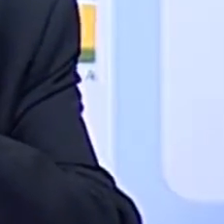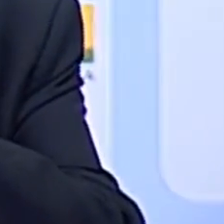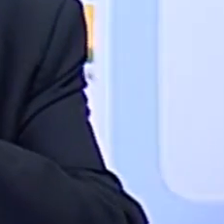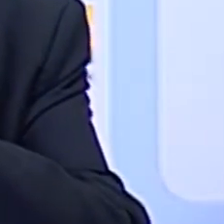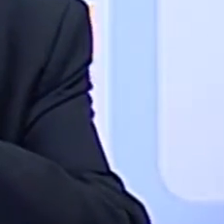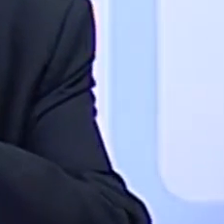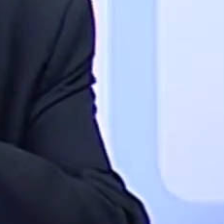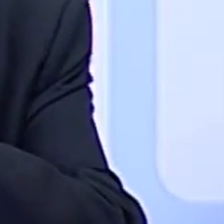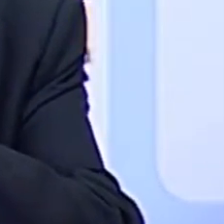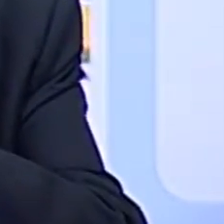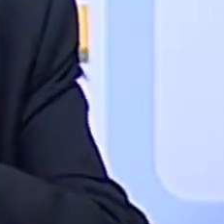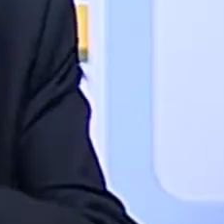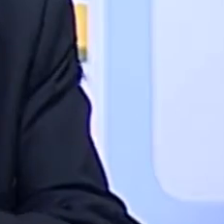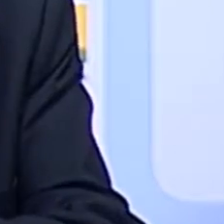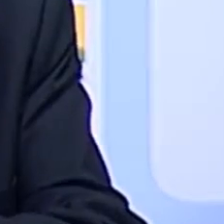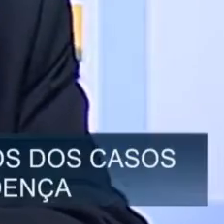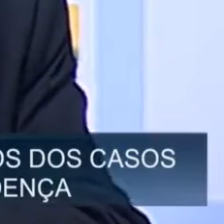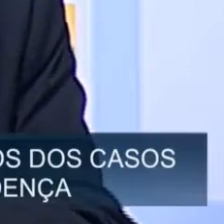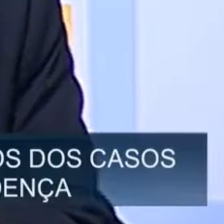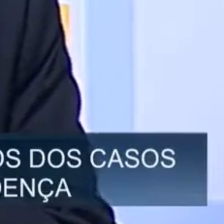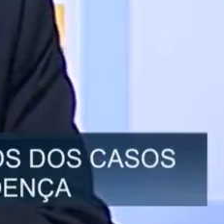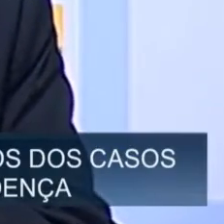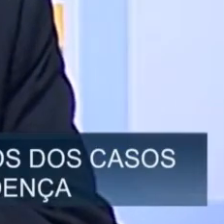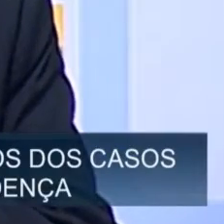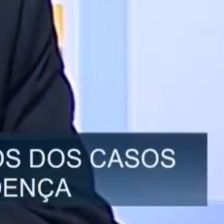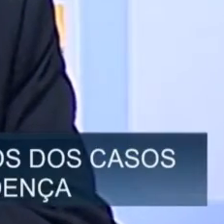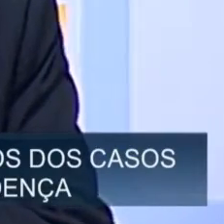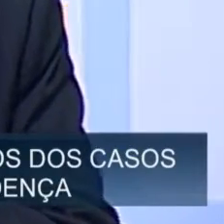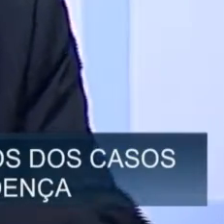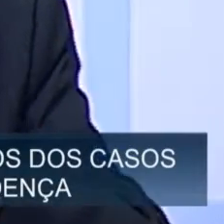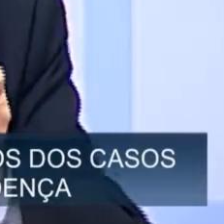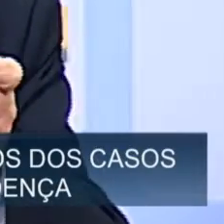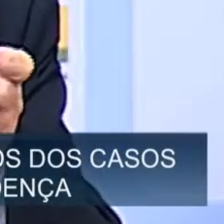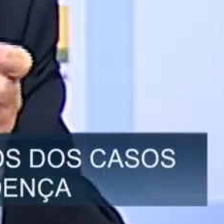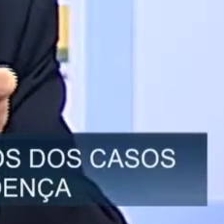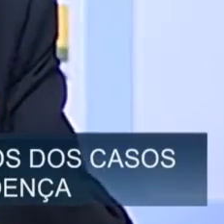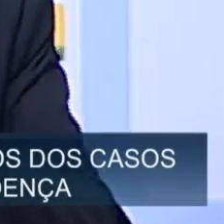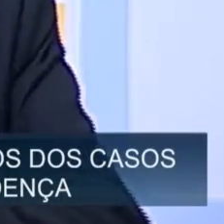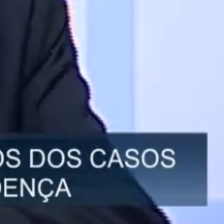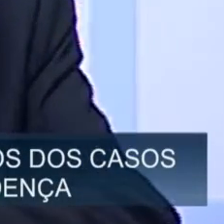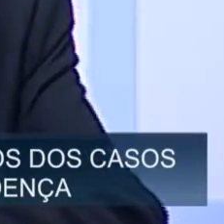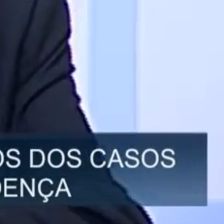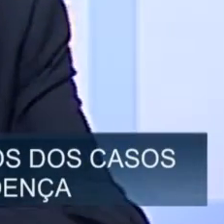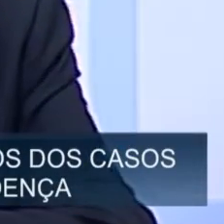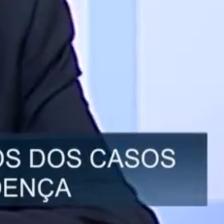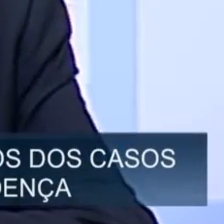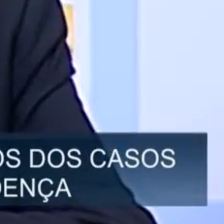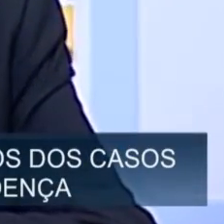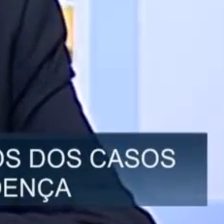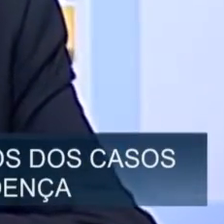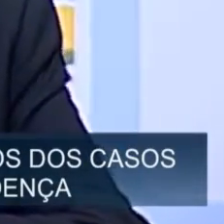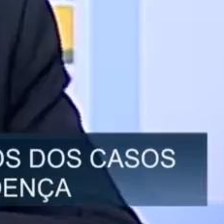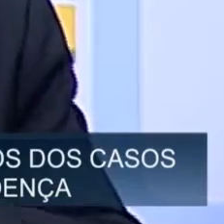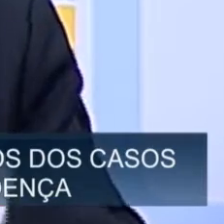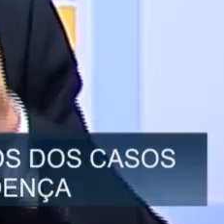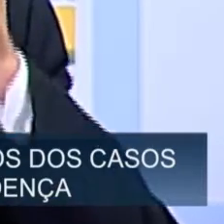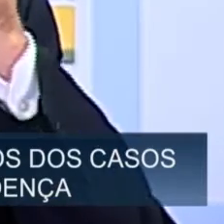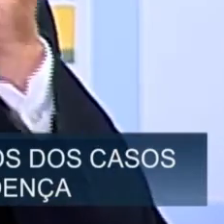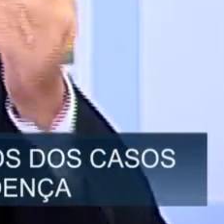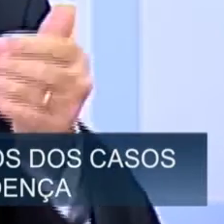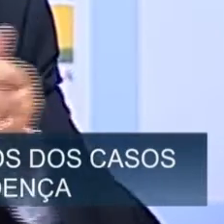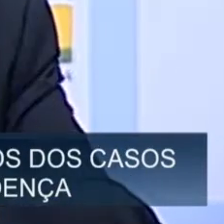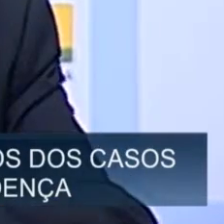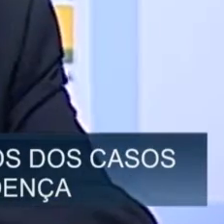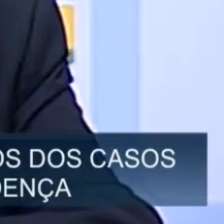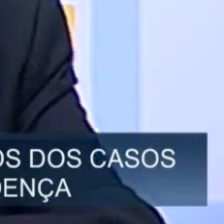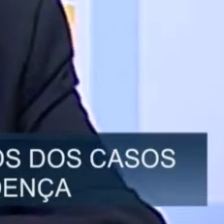números atualizados de casos de microcefalia. O governo do Distrito Federal e já fazendo